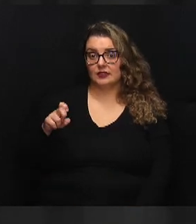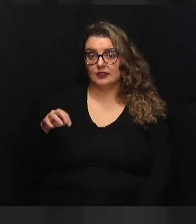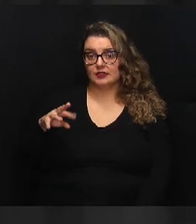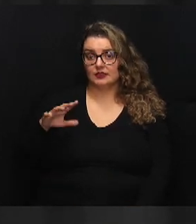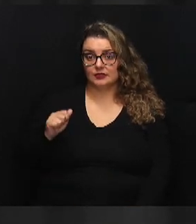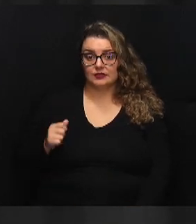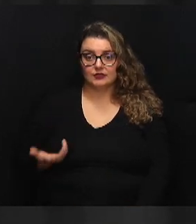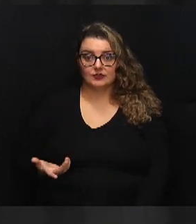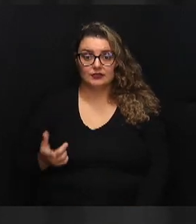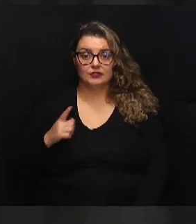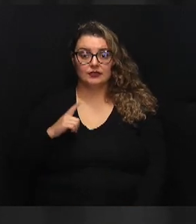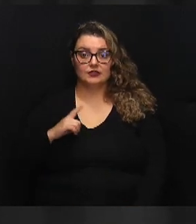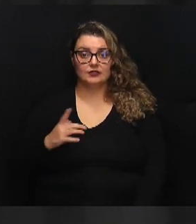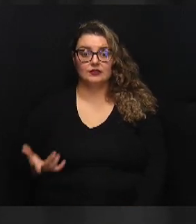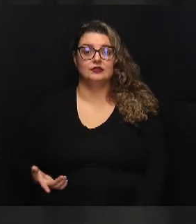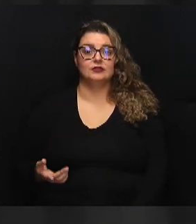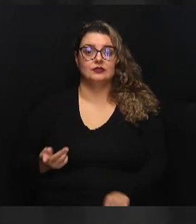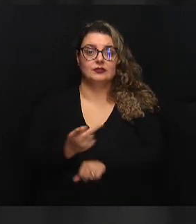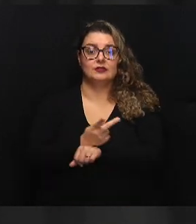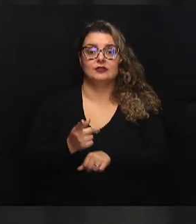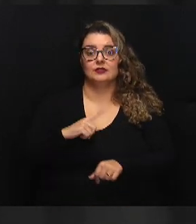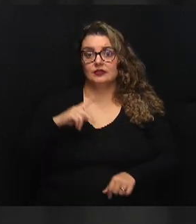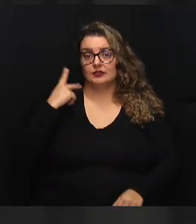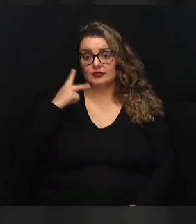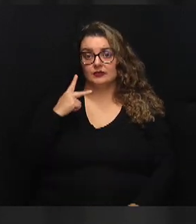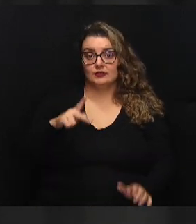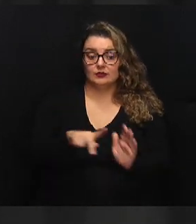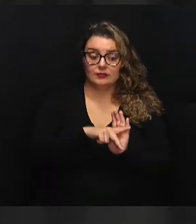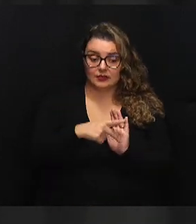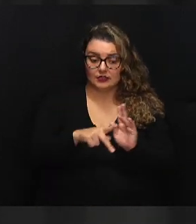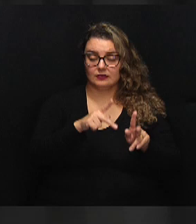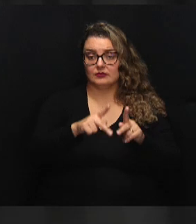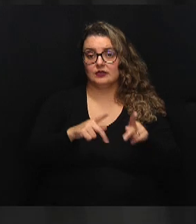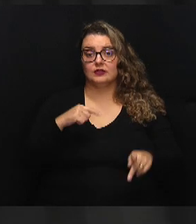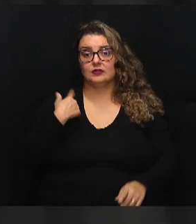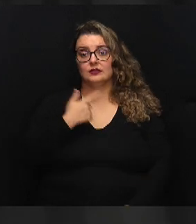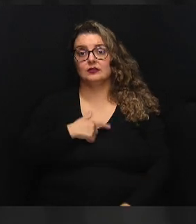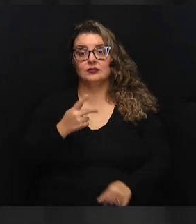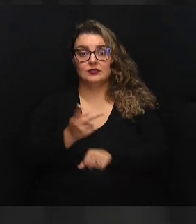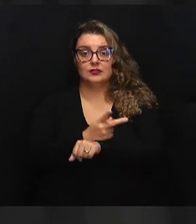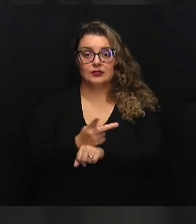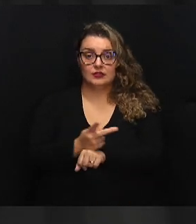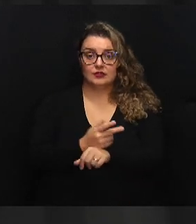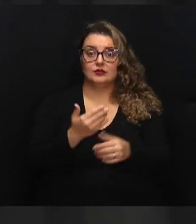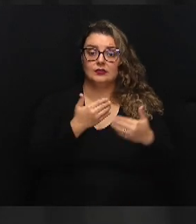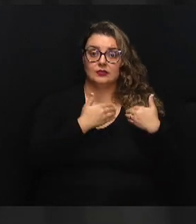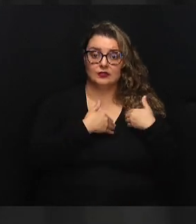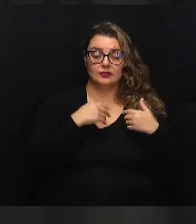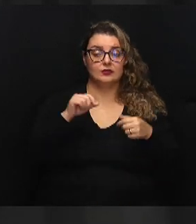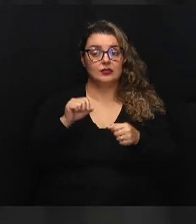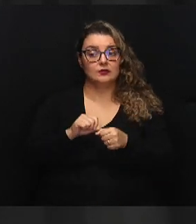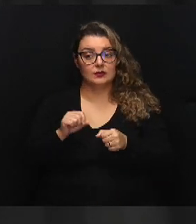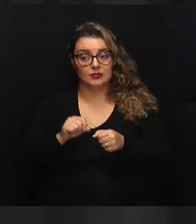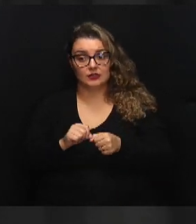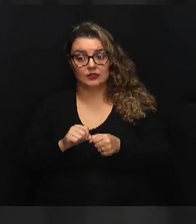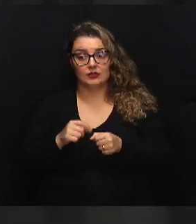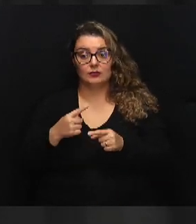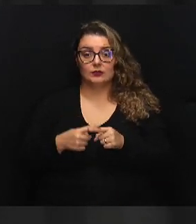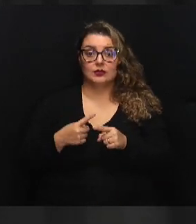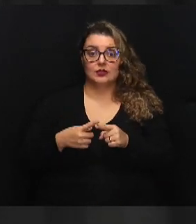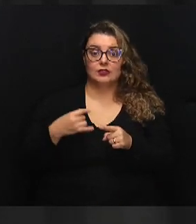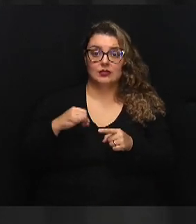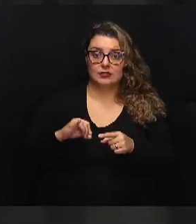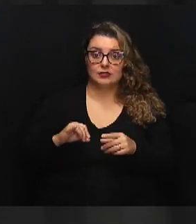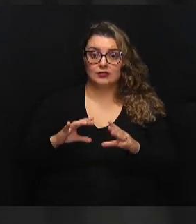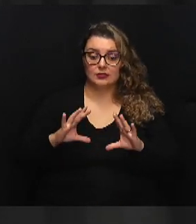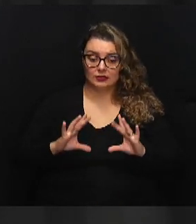um vereador preocupado com aquilo que é da população. Então nós fomos atrás do responsável que fez, porque se ele tivesse colado